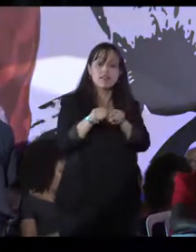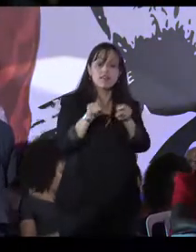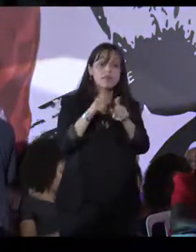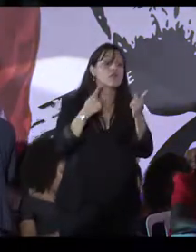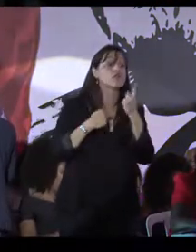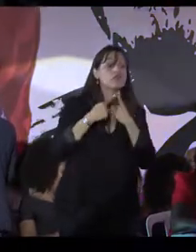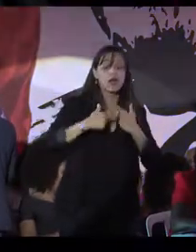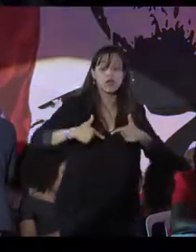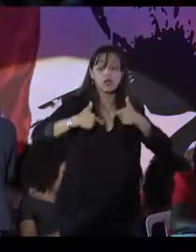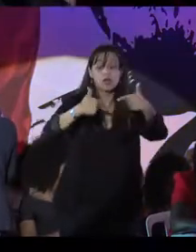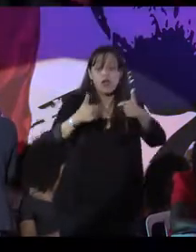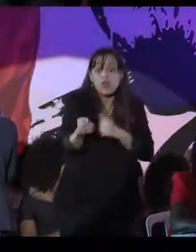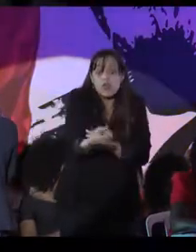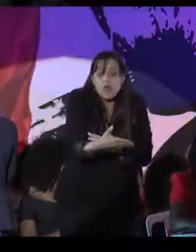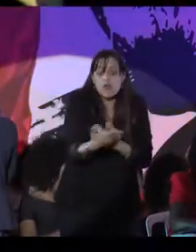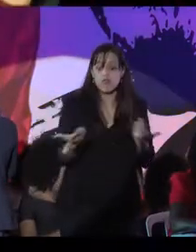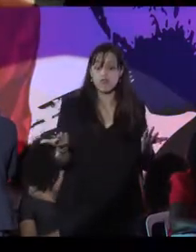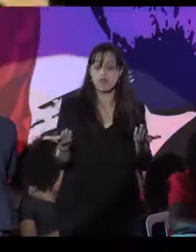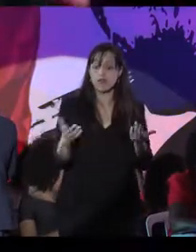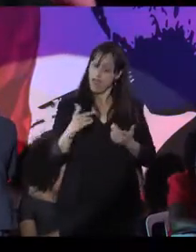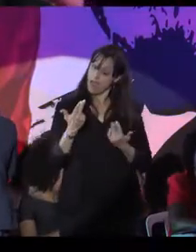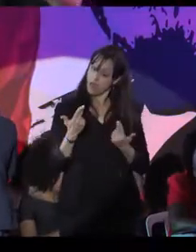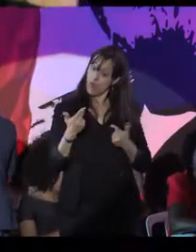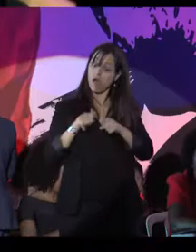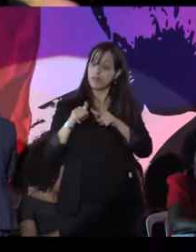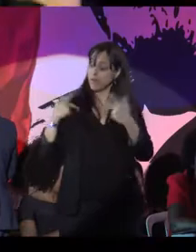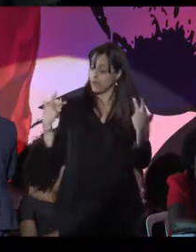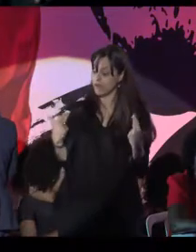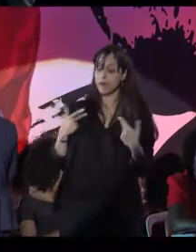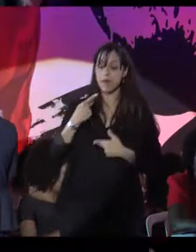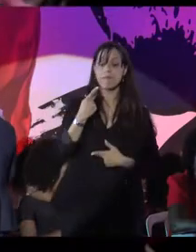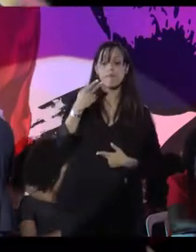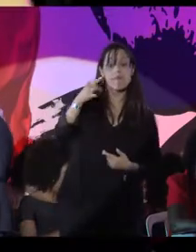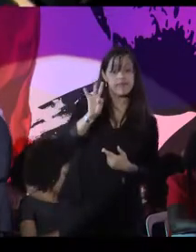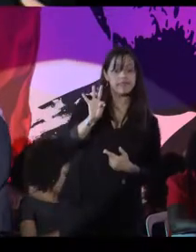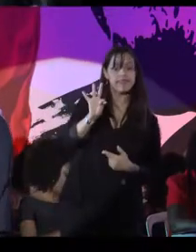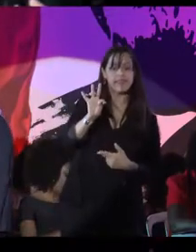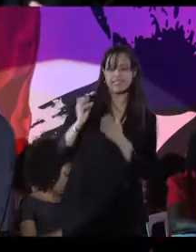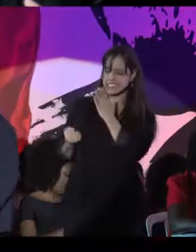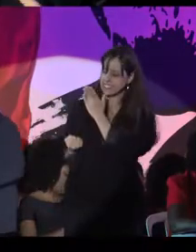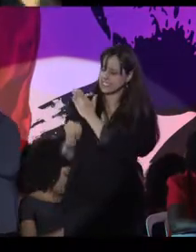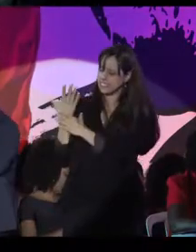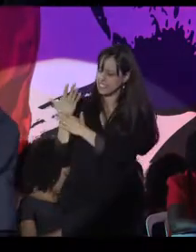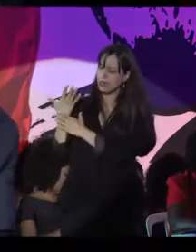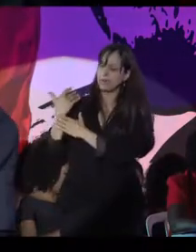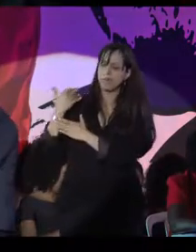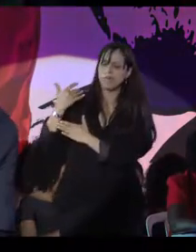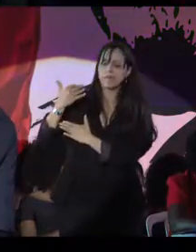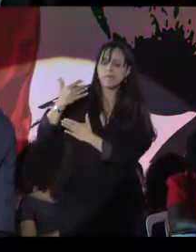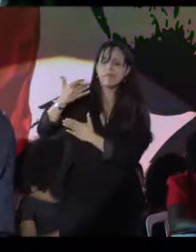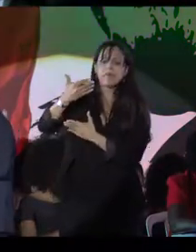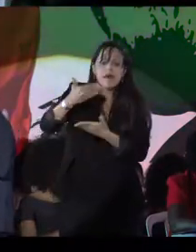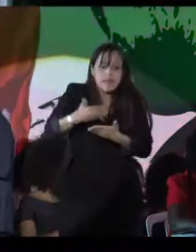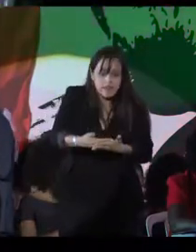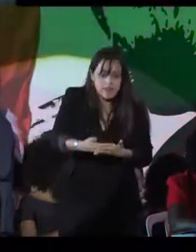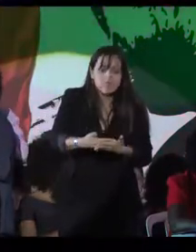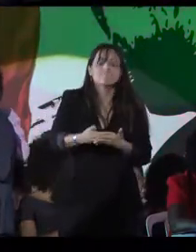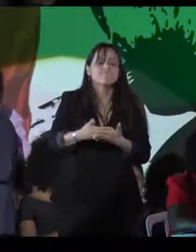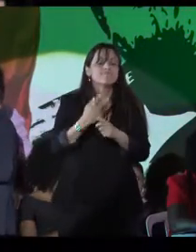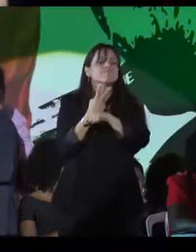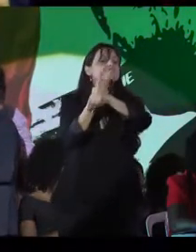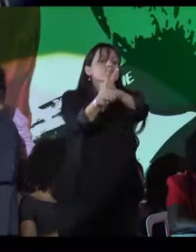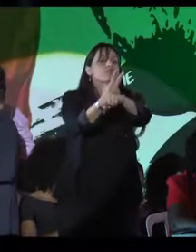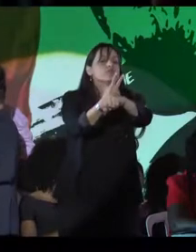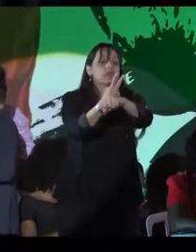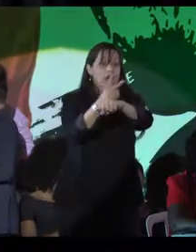lutar, instituições como o Partido dos Trabalhadores, que desde a sua criação buscou mudar o rumo